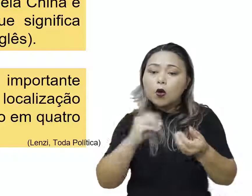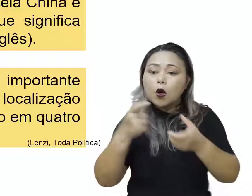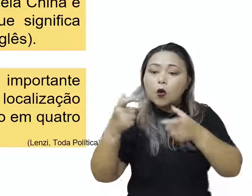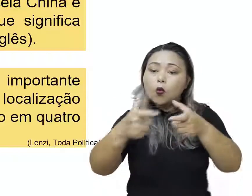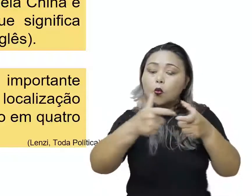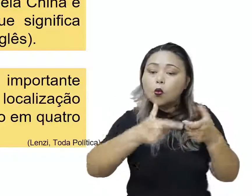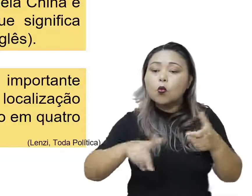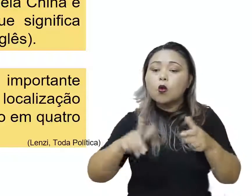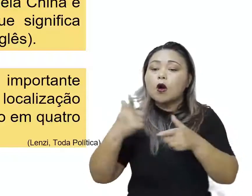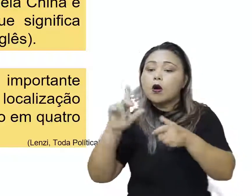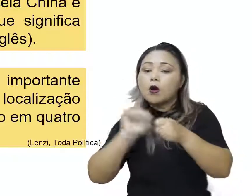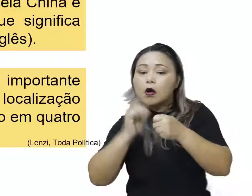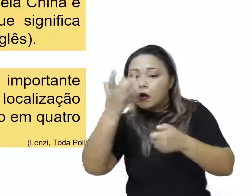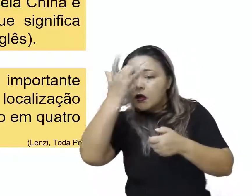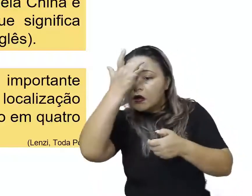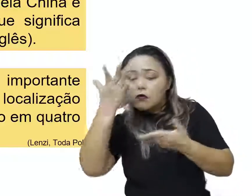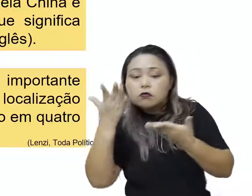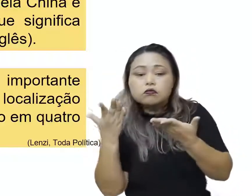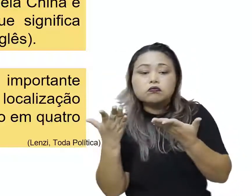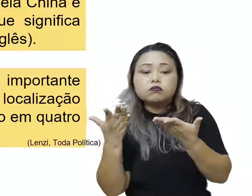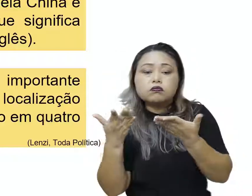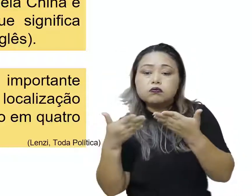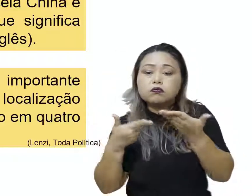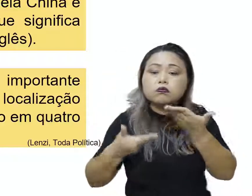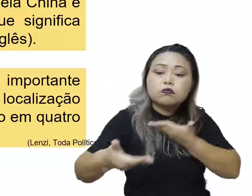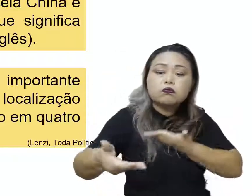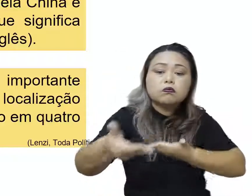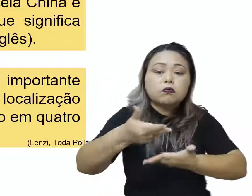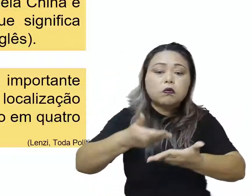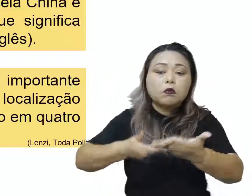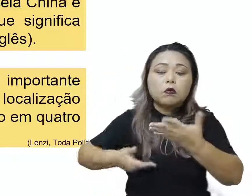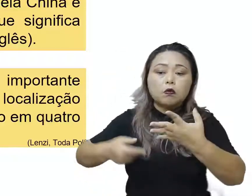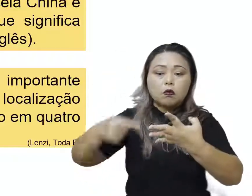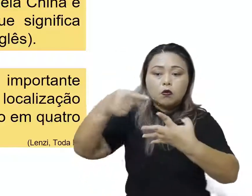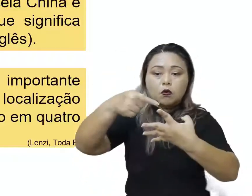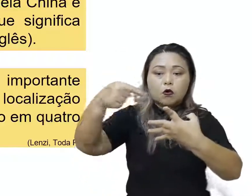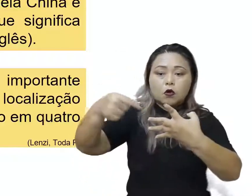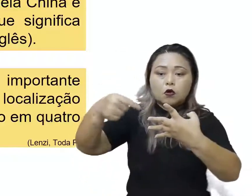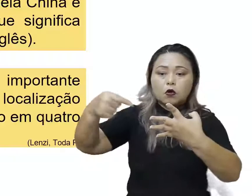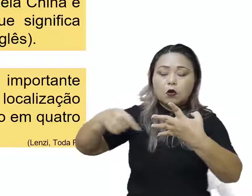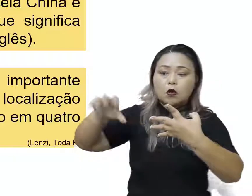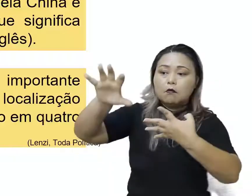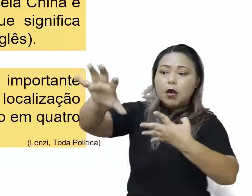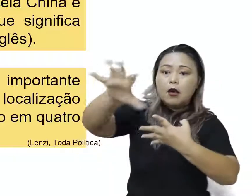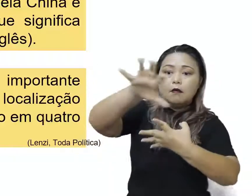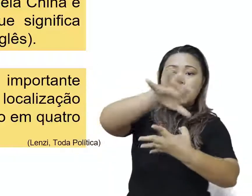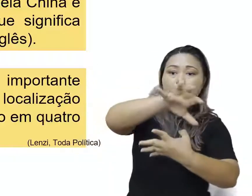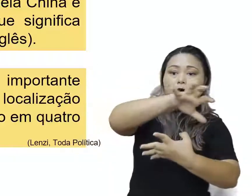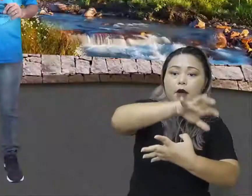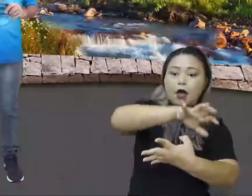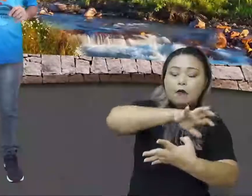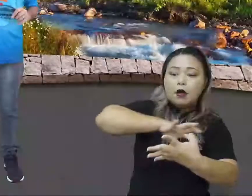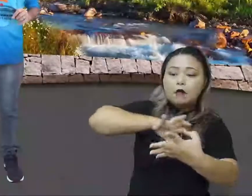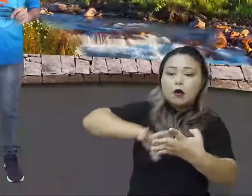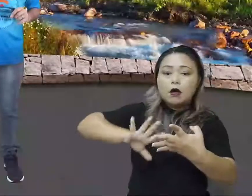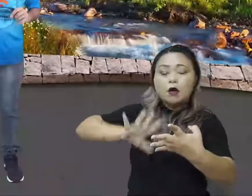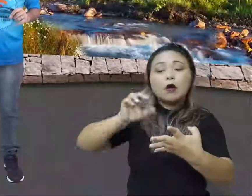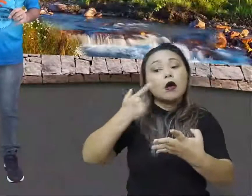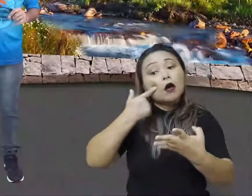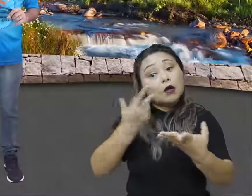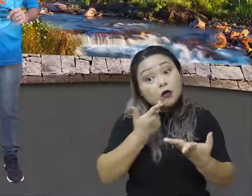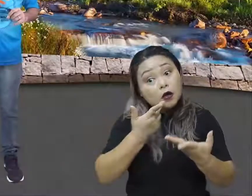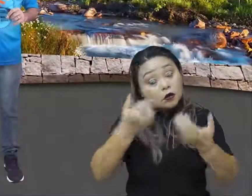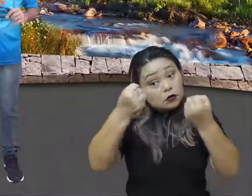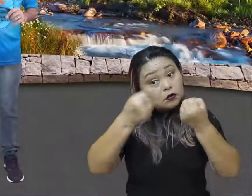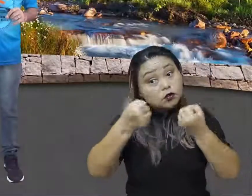localização geográfica, que facilita o comércio em 4 continentes. Mas eu deixo bem claro para